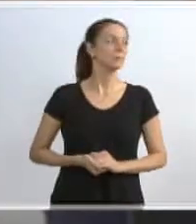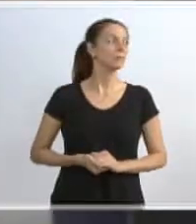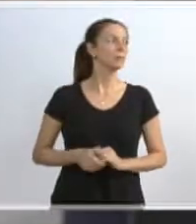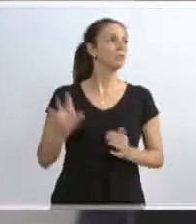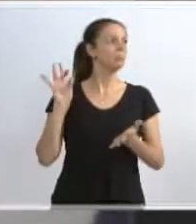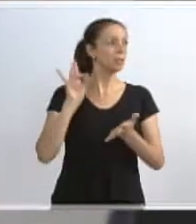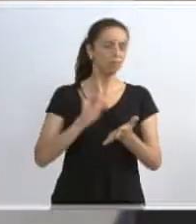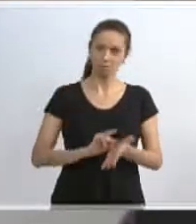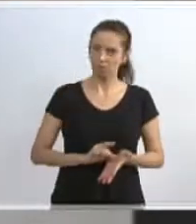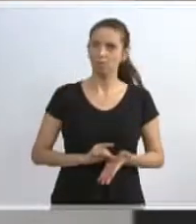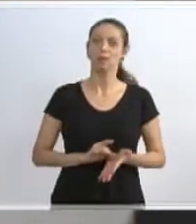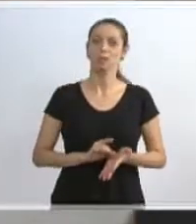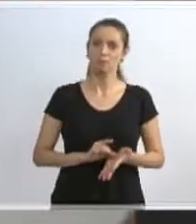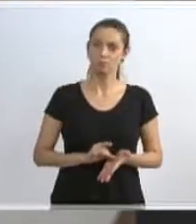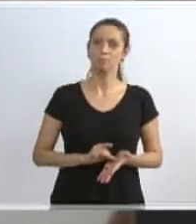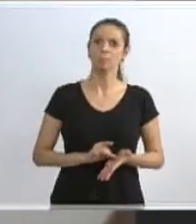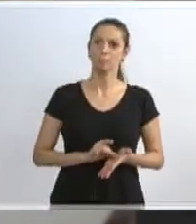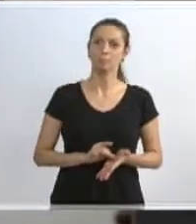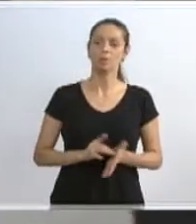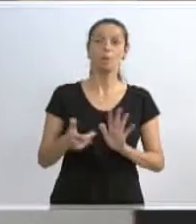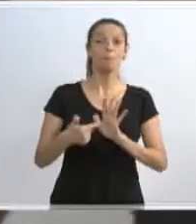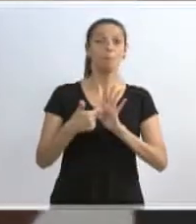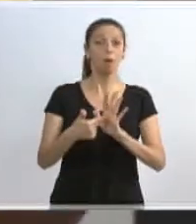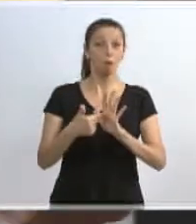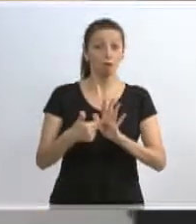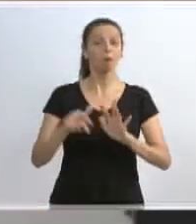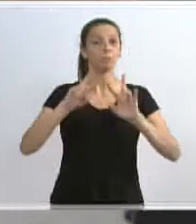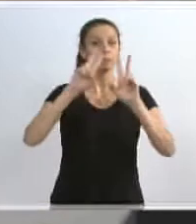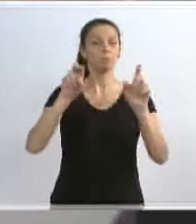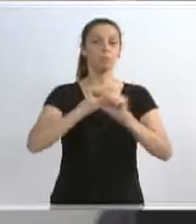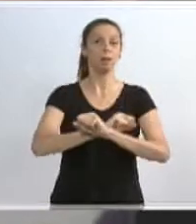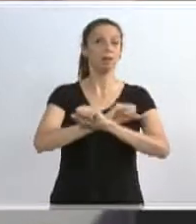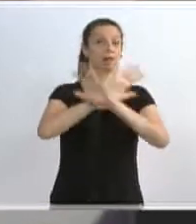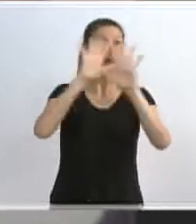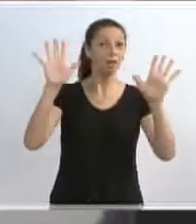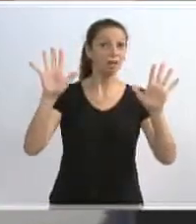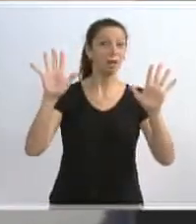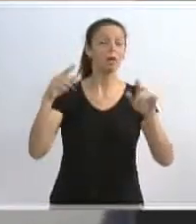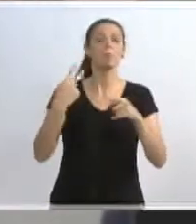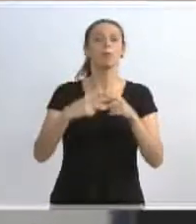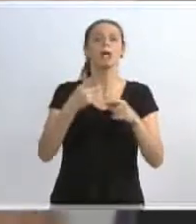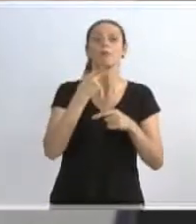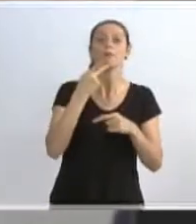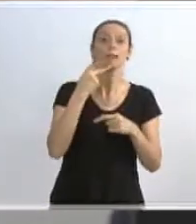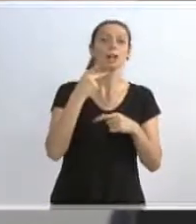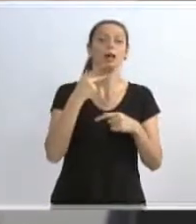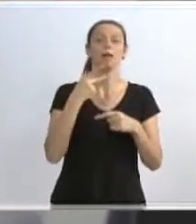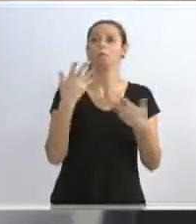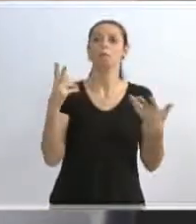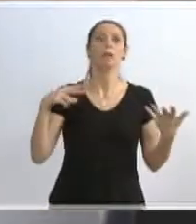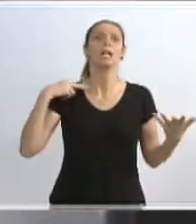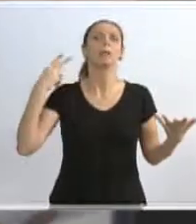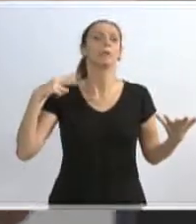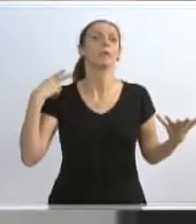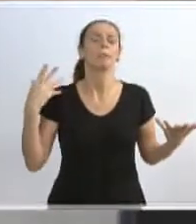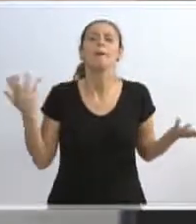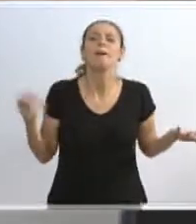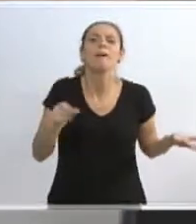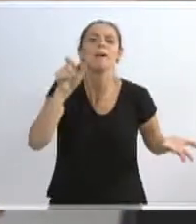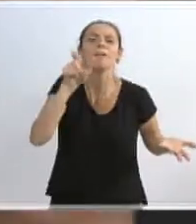realmente traz aqui a questão de ser esclarecido, essa questão vereadores com S, fica uma coisa tal,